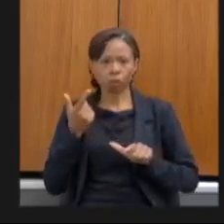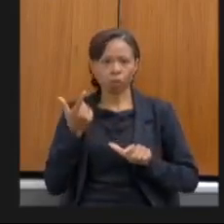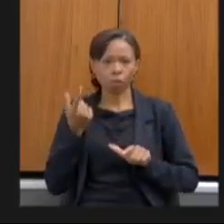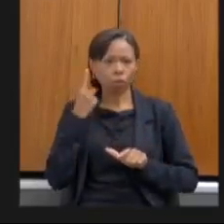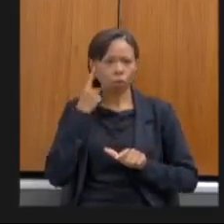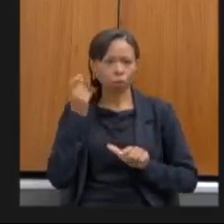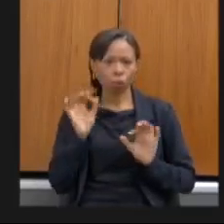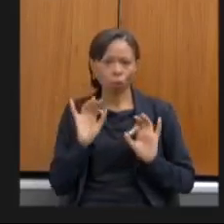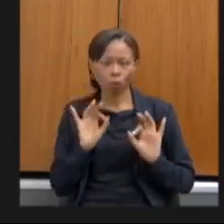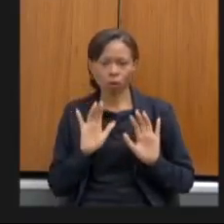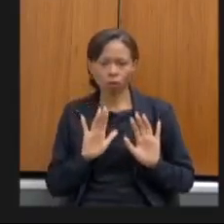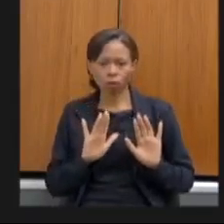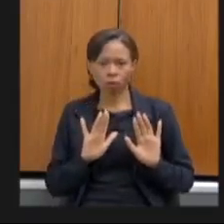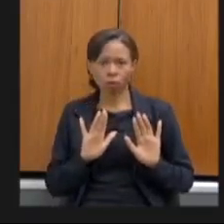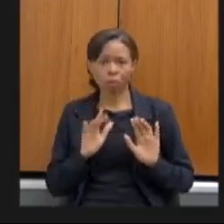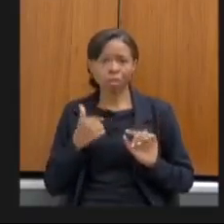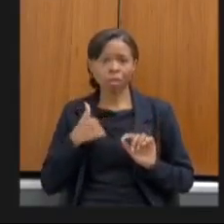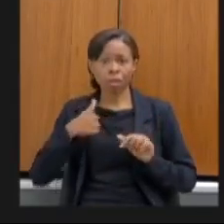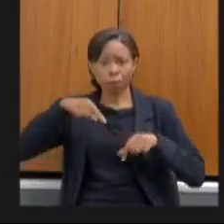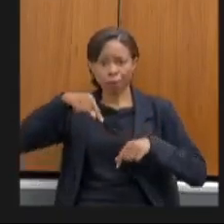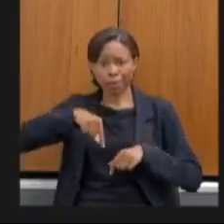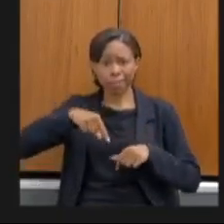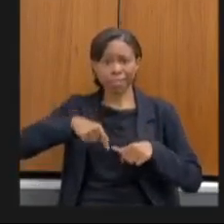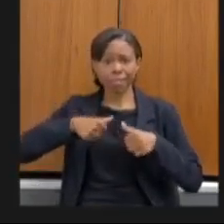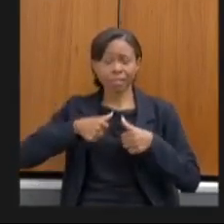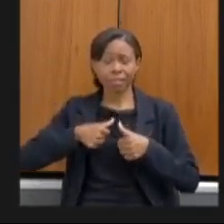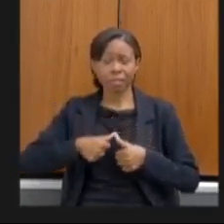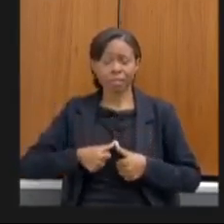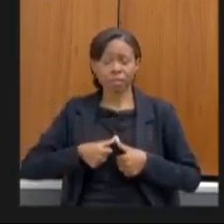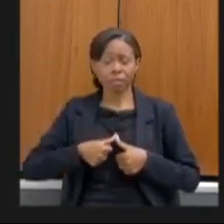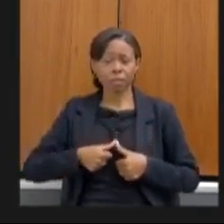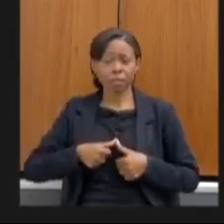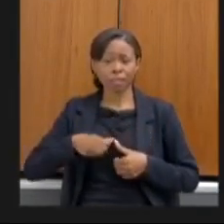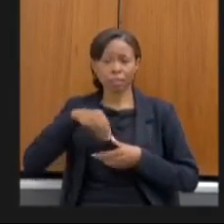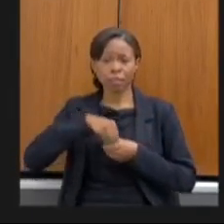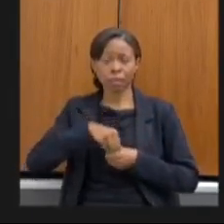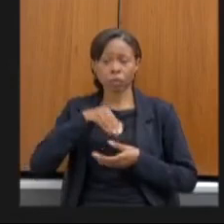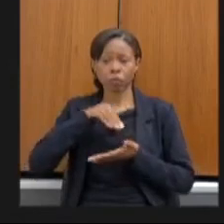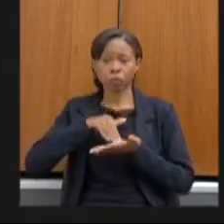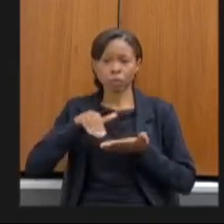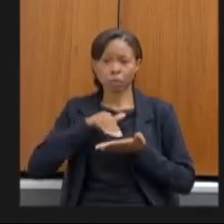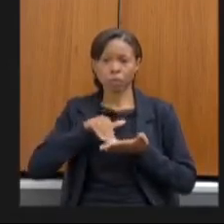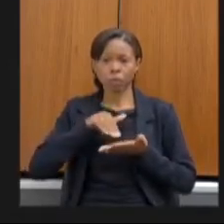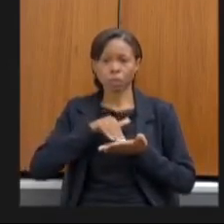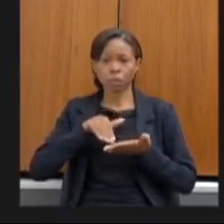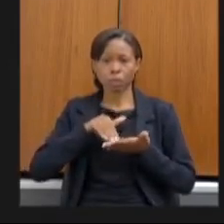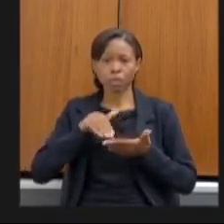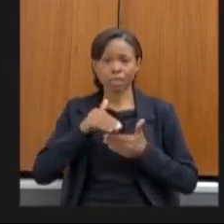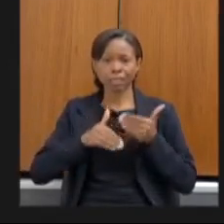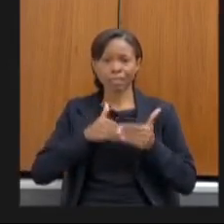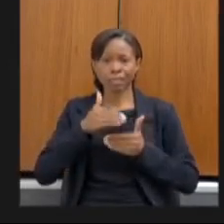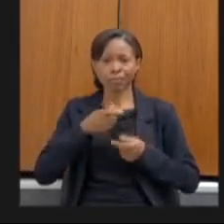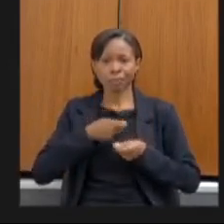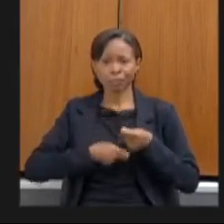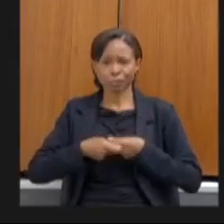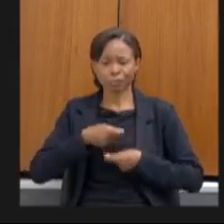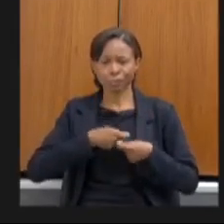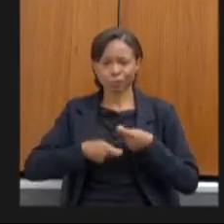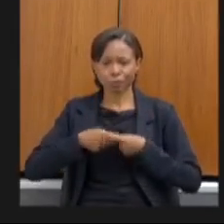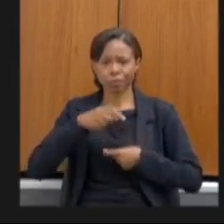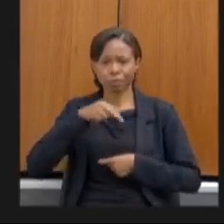e eu estou na estação a mente na Secretaria de desenvolvimento econômico